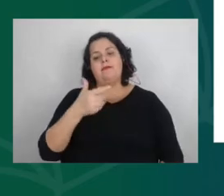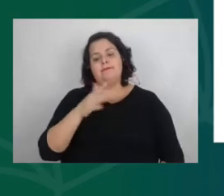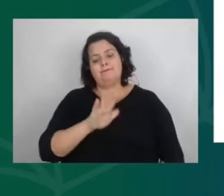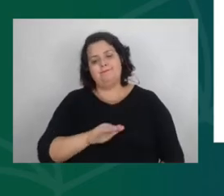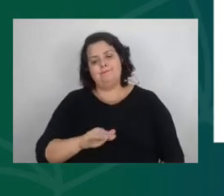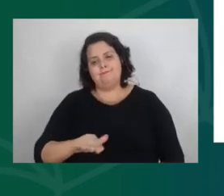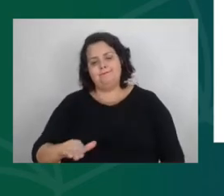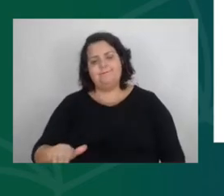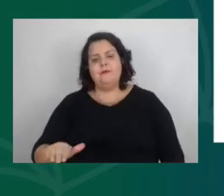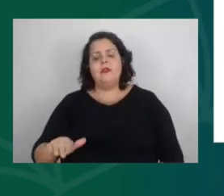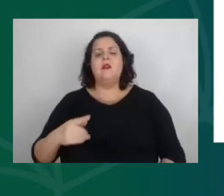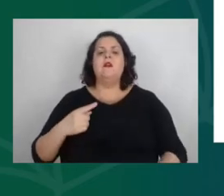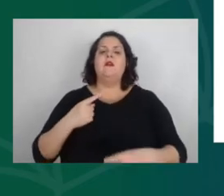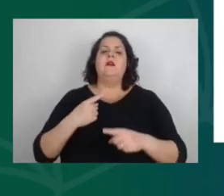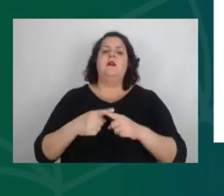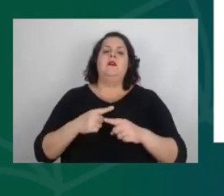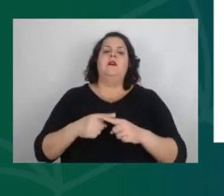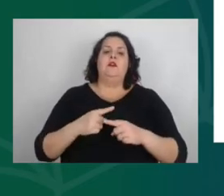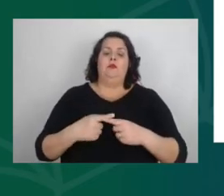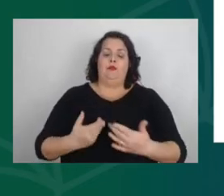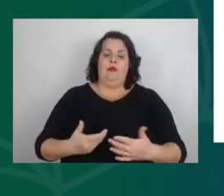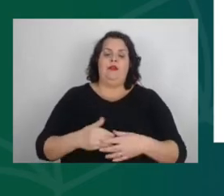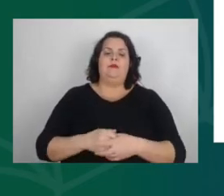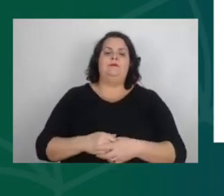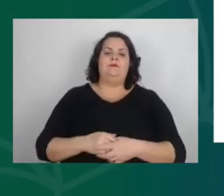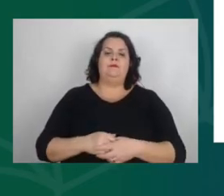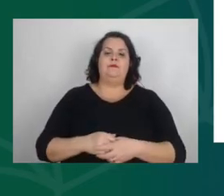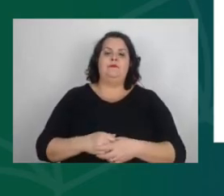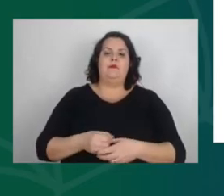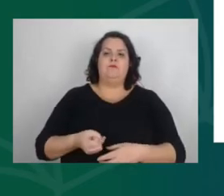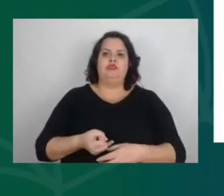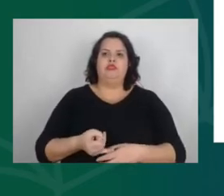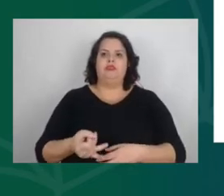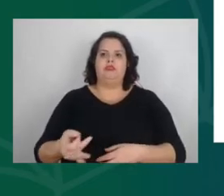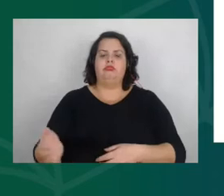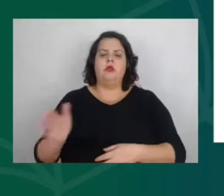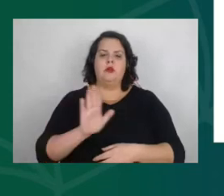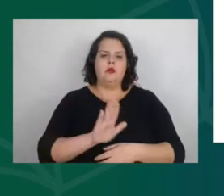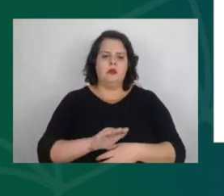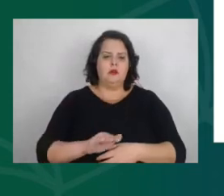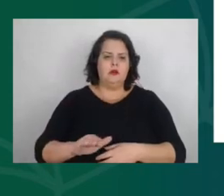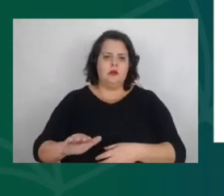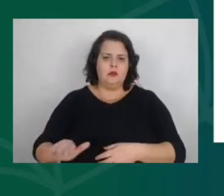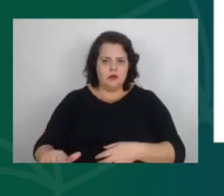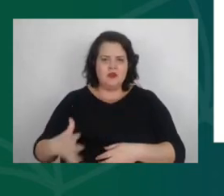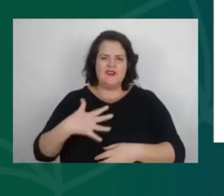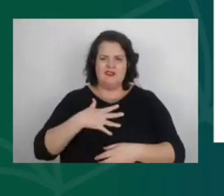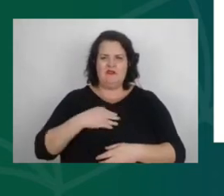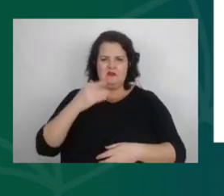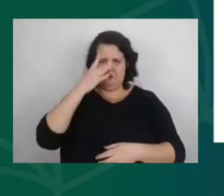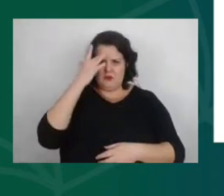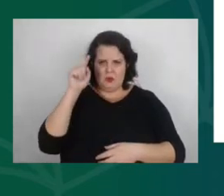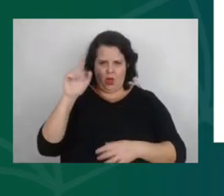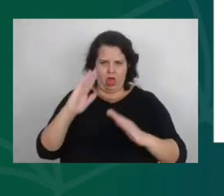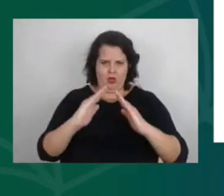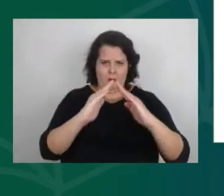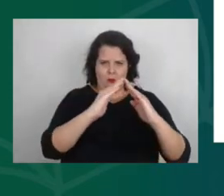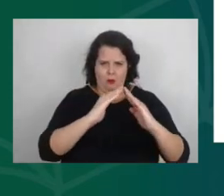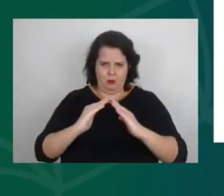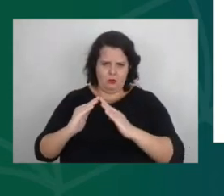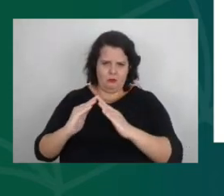se vê nessas comunidades, a quantidade de crianças é muito grande, filha desses moradores que acabam vivendo nessa